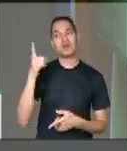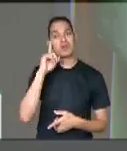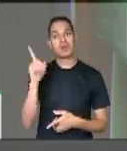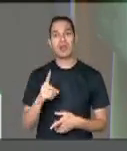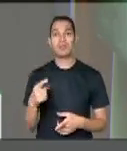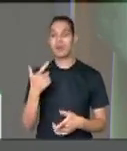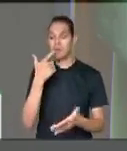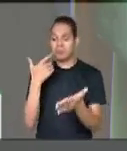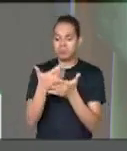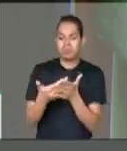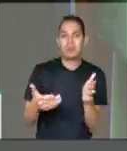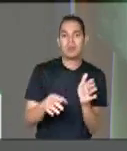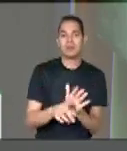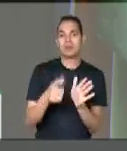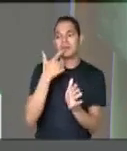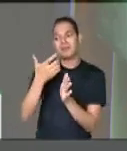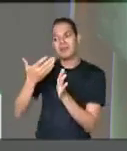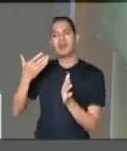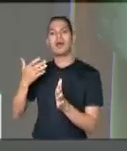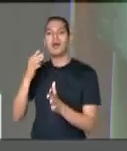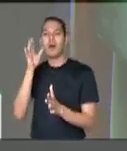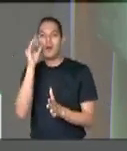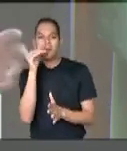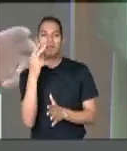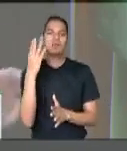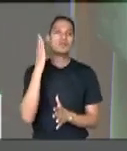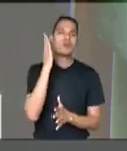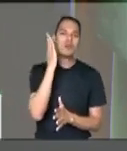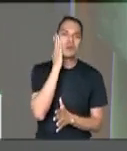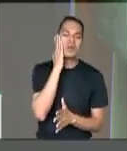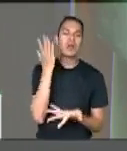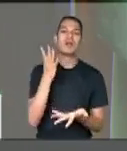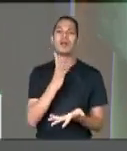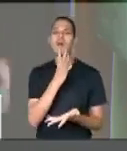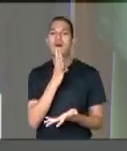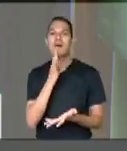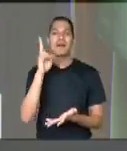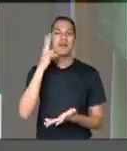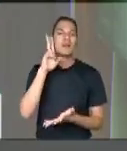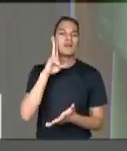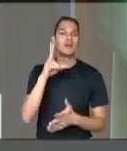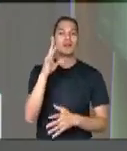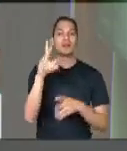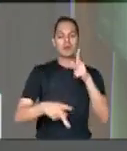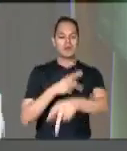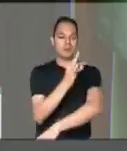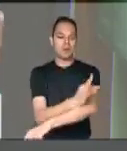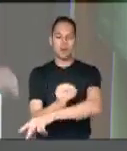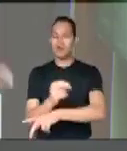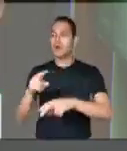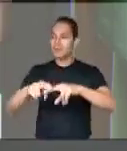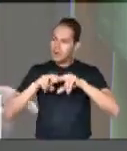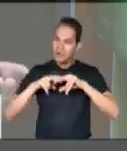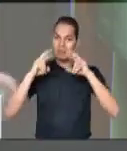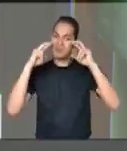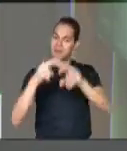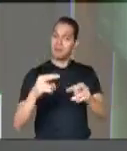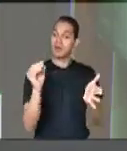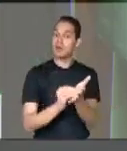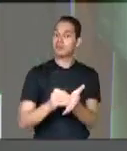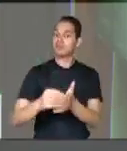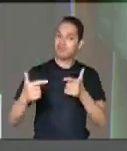pelo visto não teve a curiosidade de conhecer a história dos tocantinenses. É por isso que não as respeita e a todo momento afronta com as